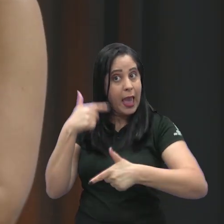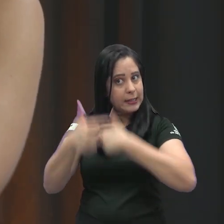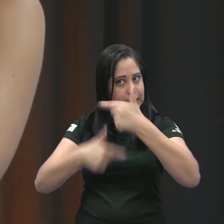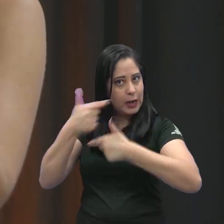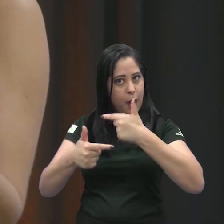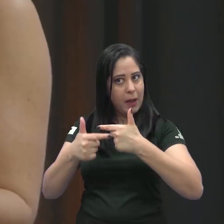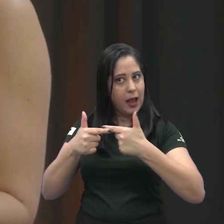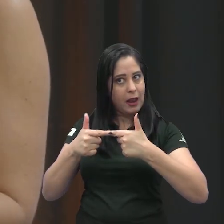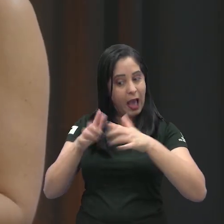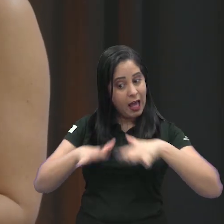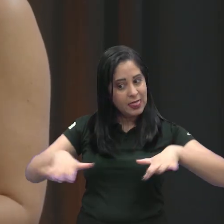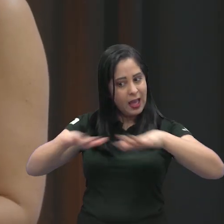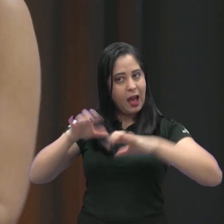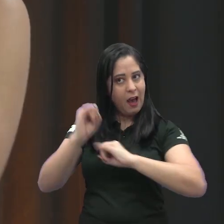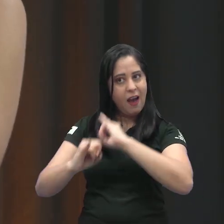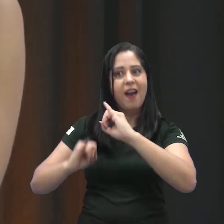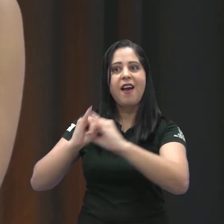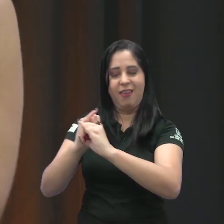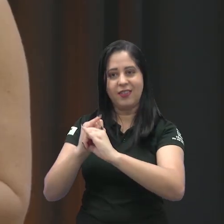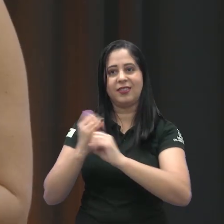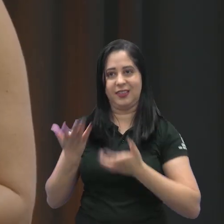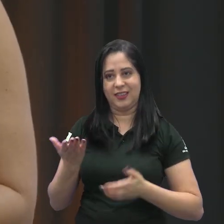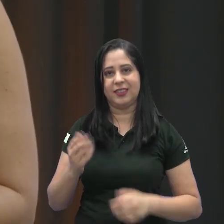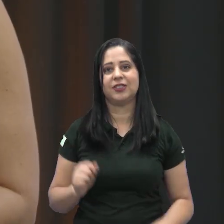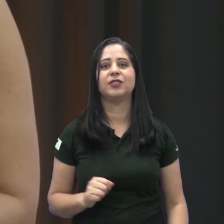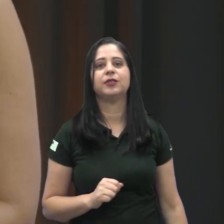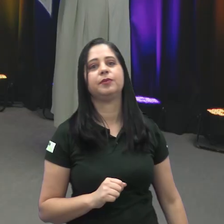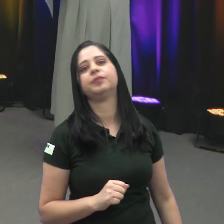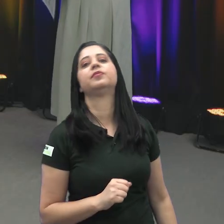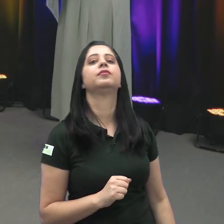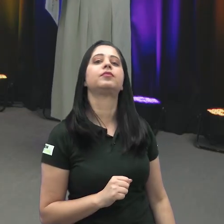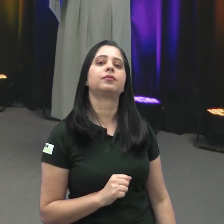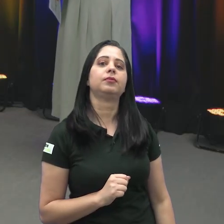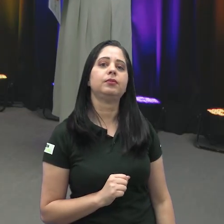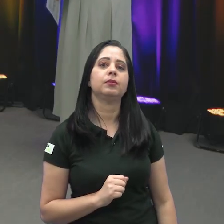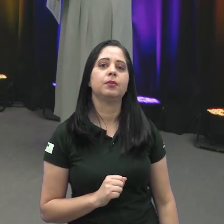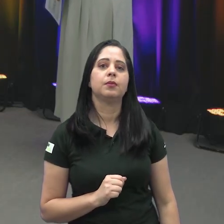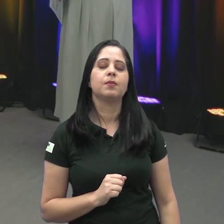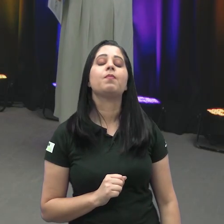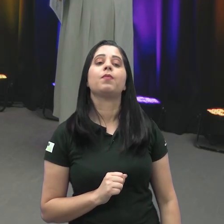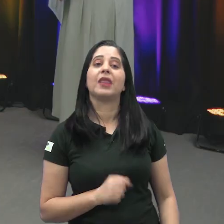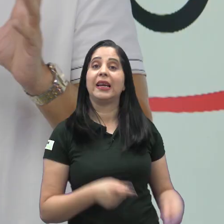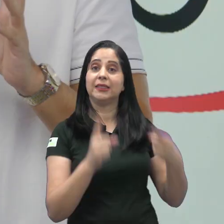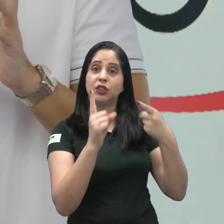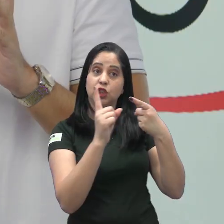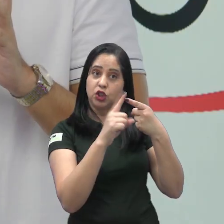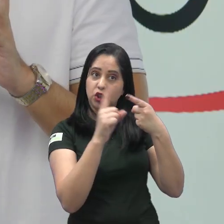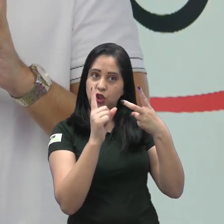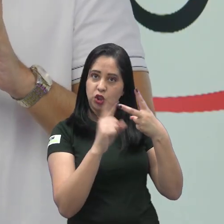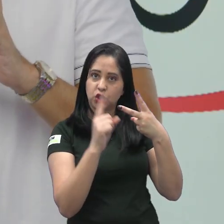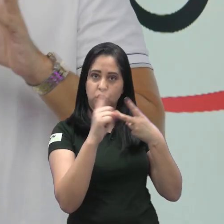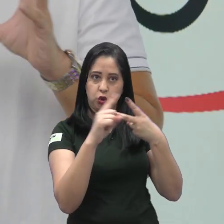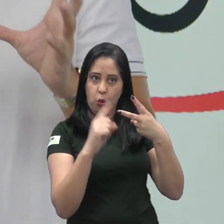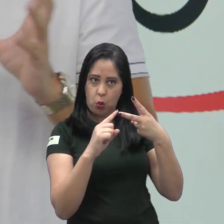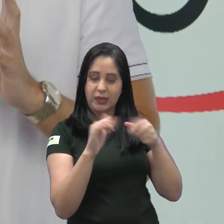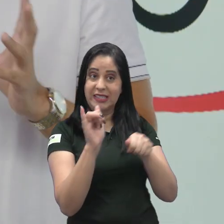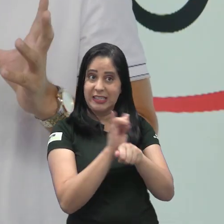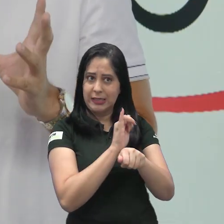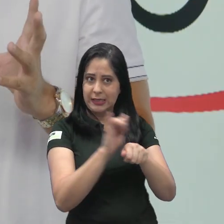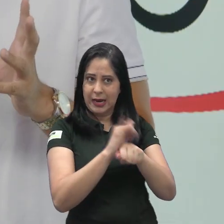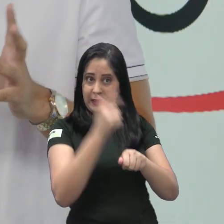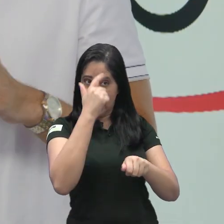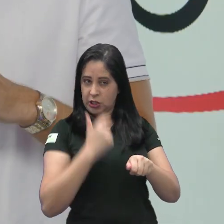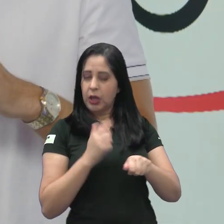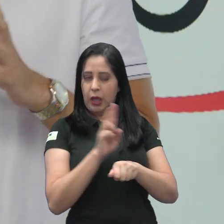com esse lugar que a gente está convidando as pessoas a entrar? Bom, tem duas estratégias